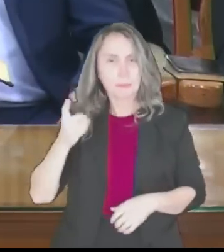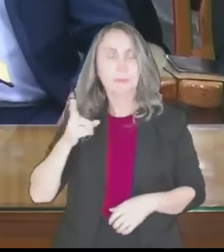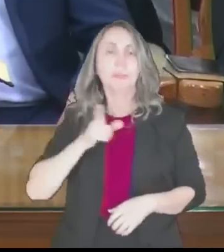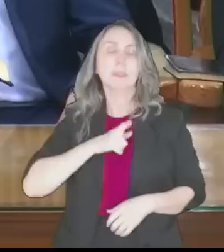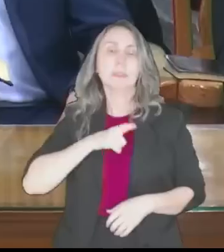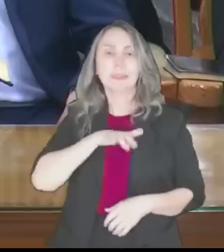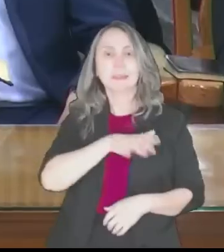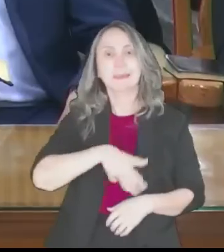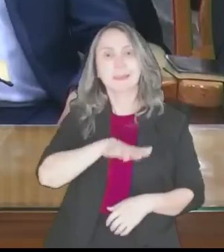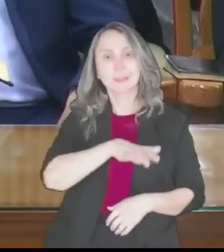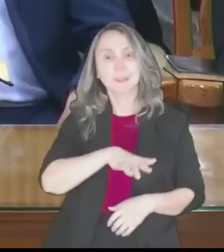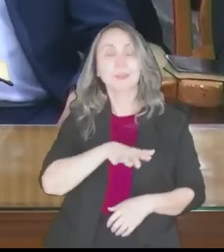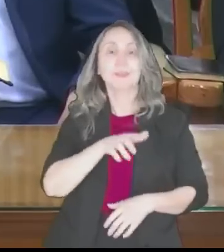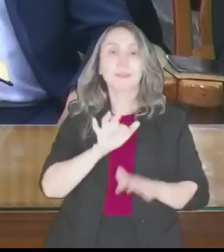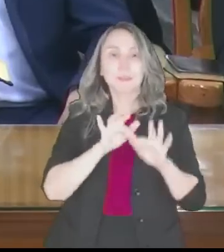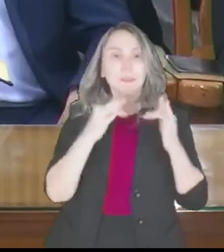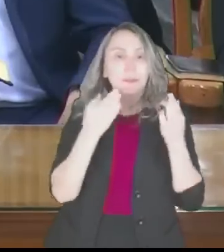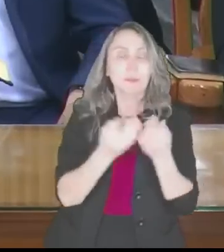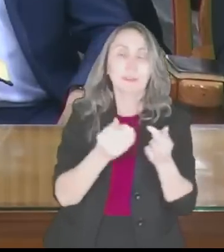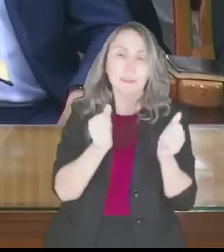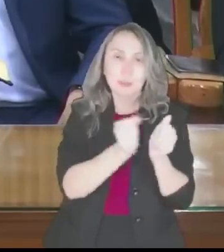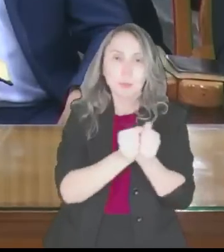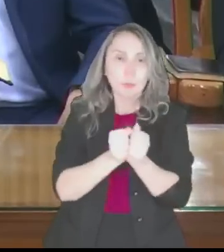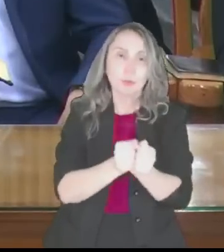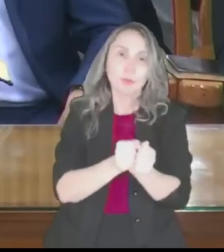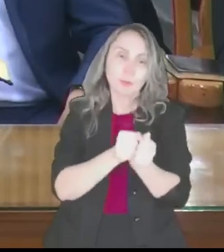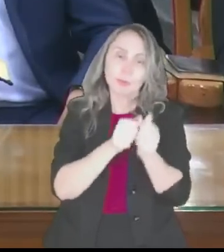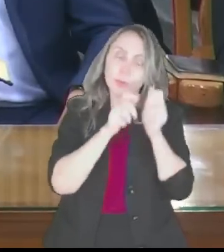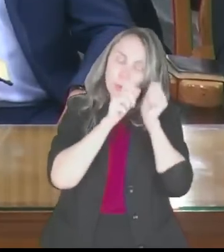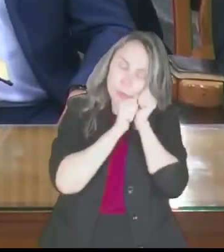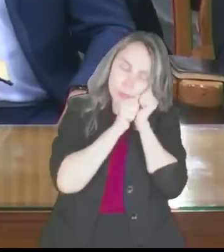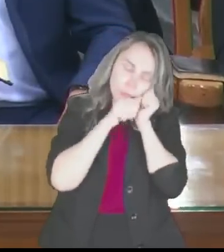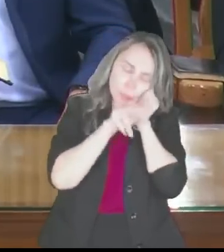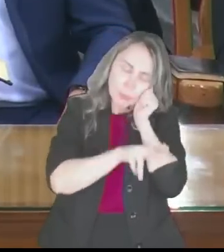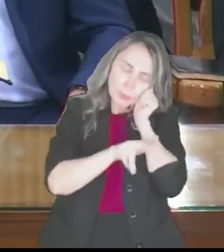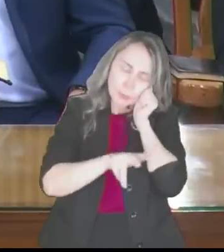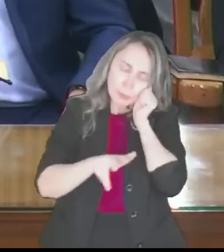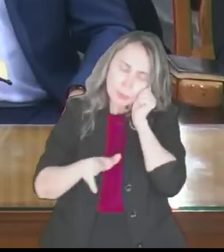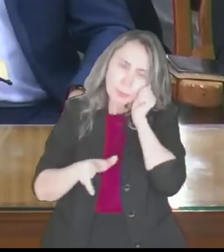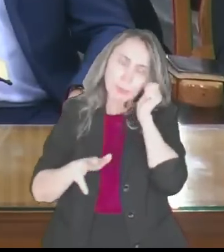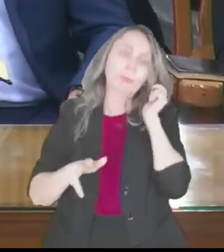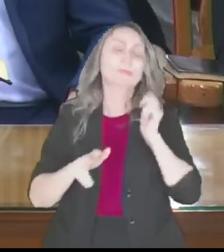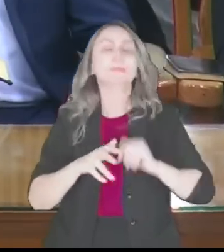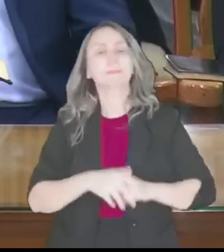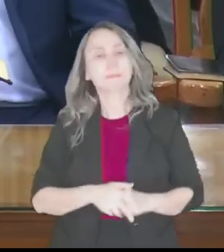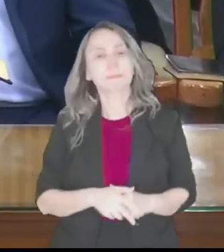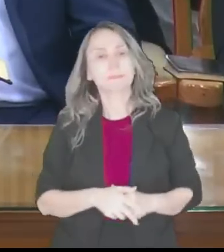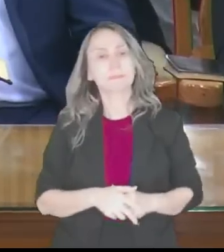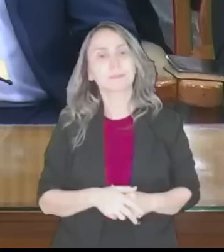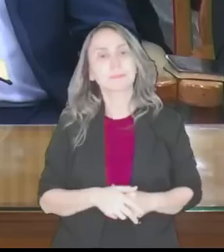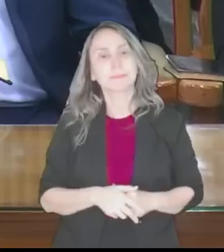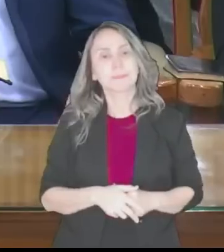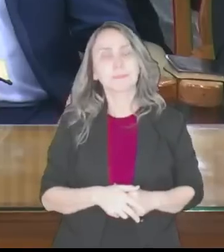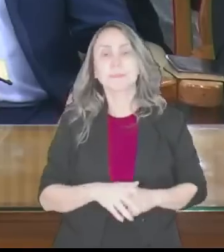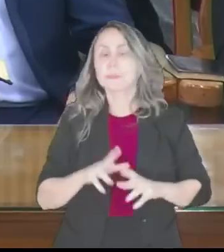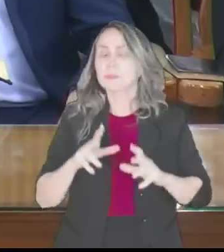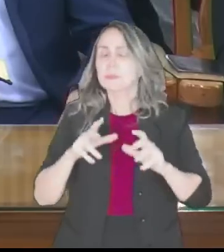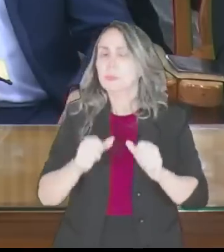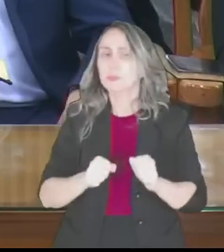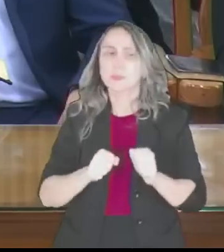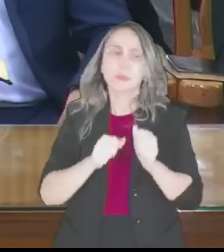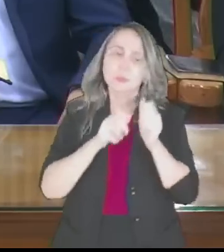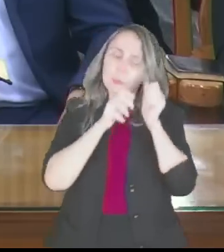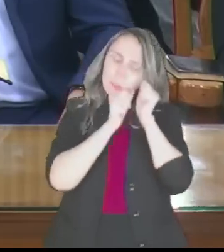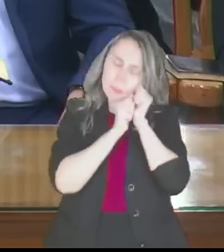Peru, principalmente os povos mais primitivos, não toda a sociedade. Dorme todo mundo num